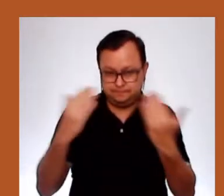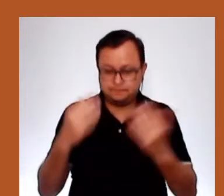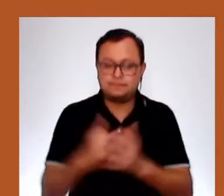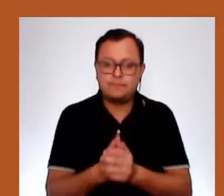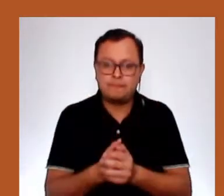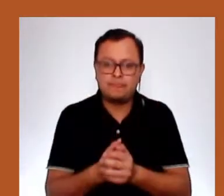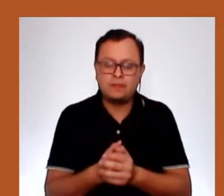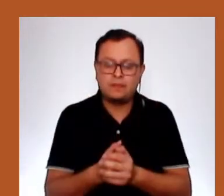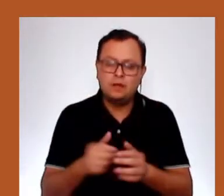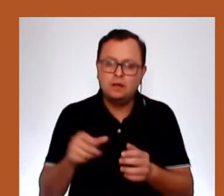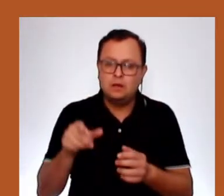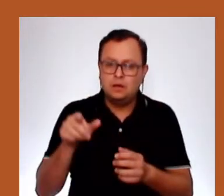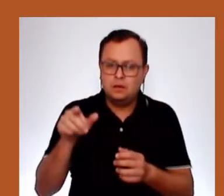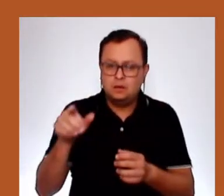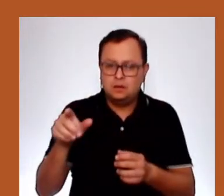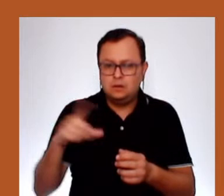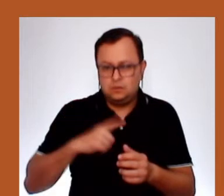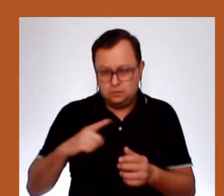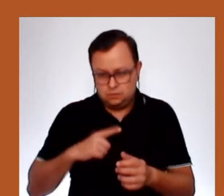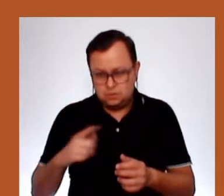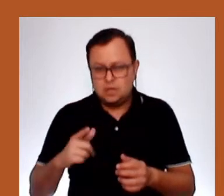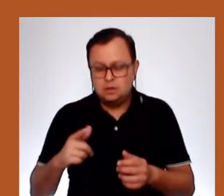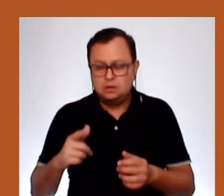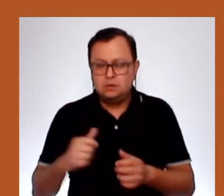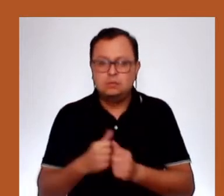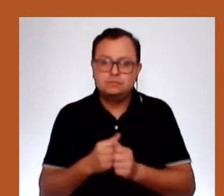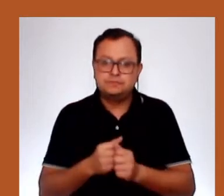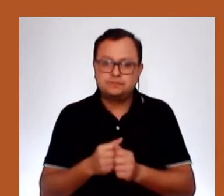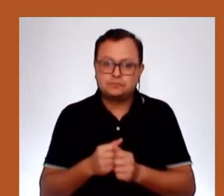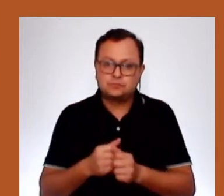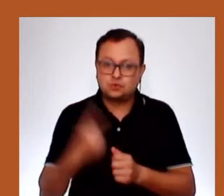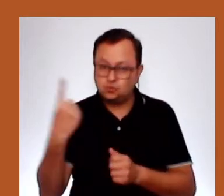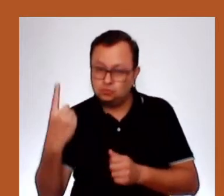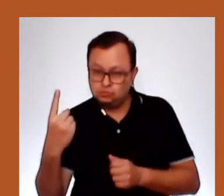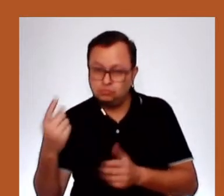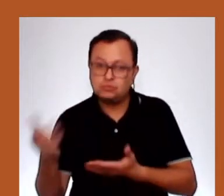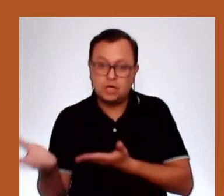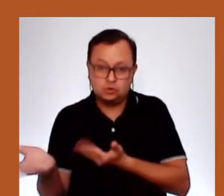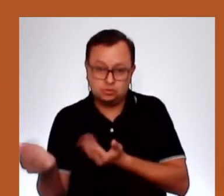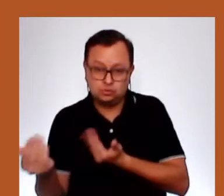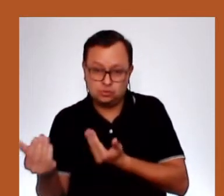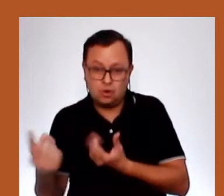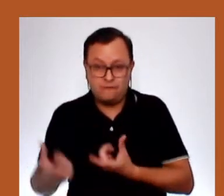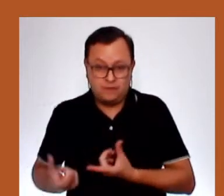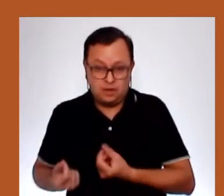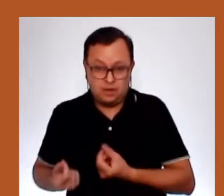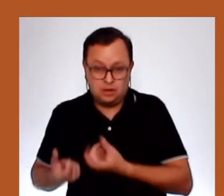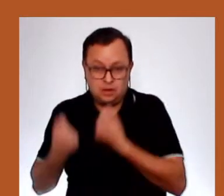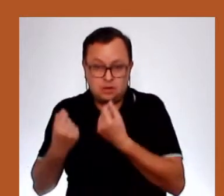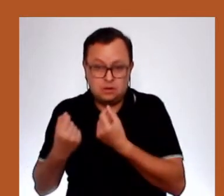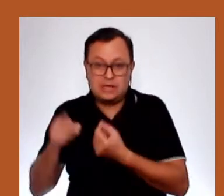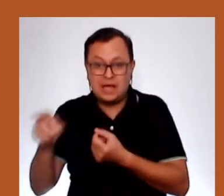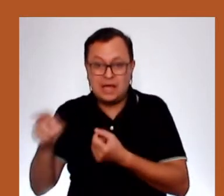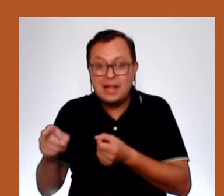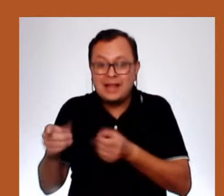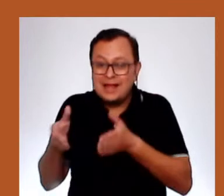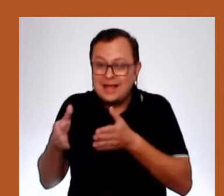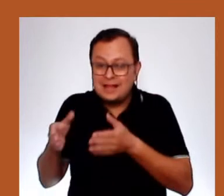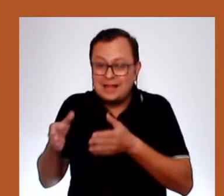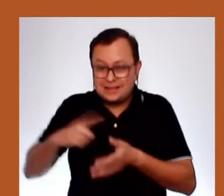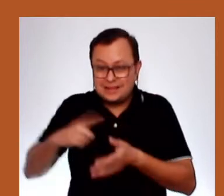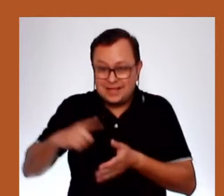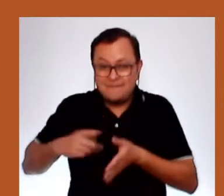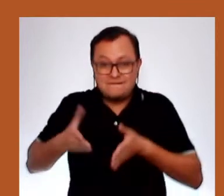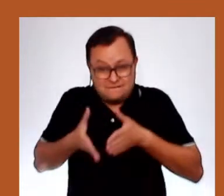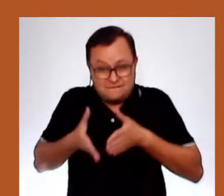muito diferente você ter uma, por exemplo, uma jovem com um câncer, que acabou de dar à luz e